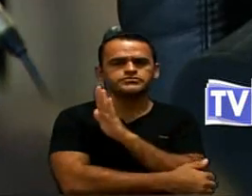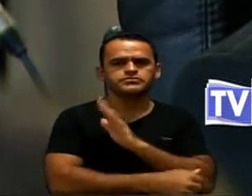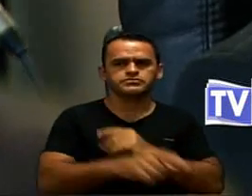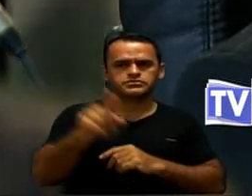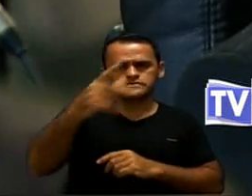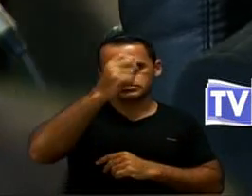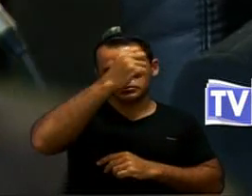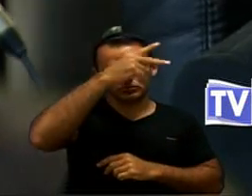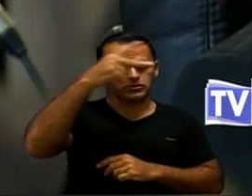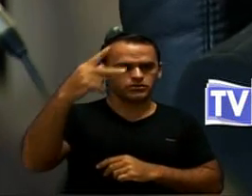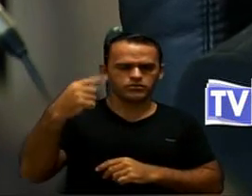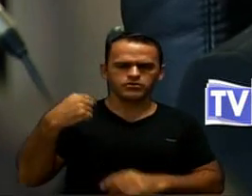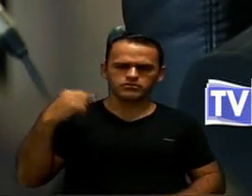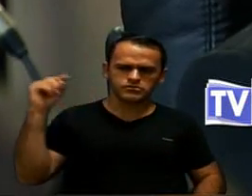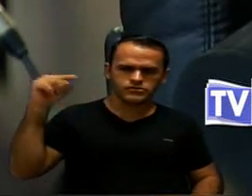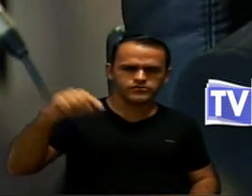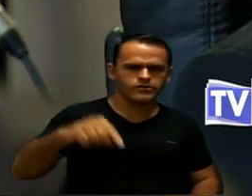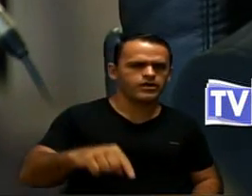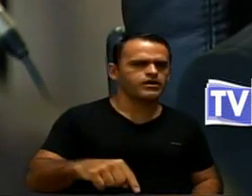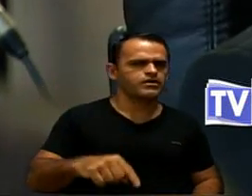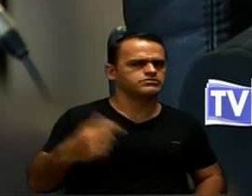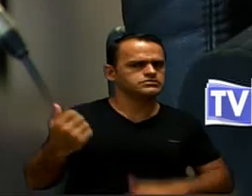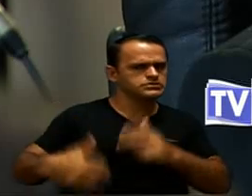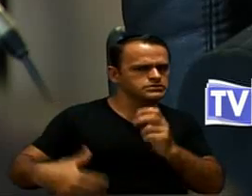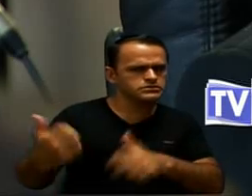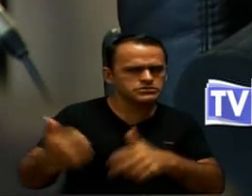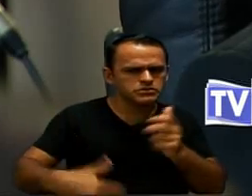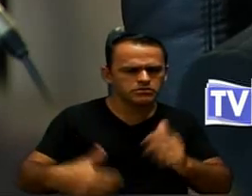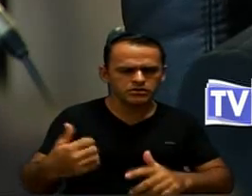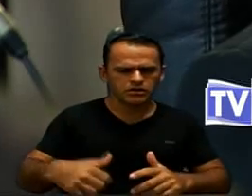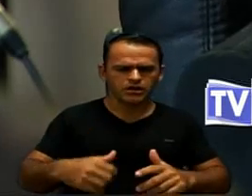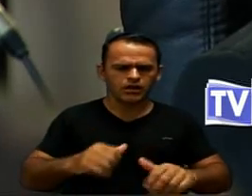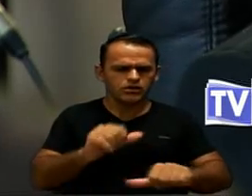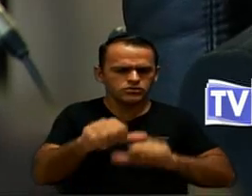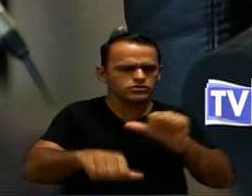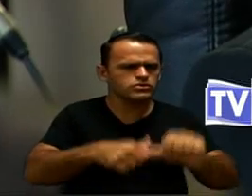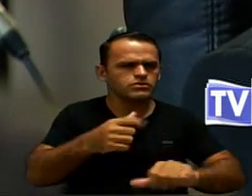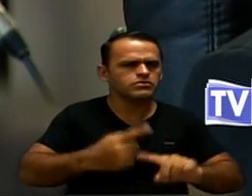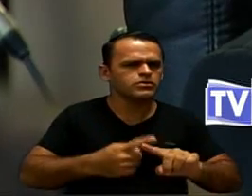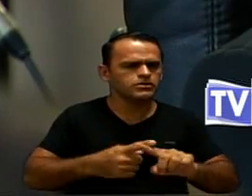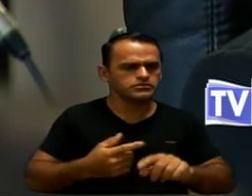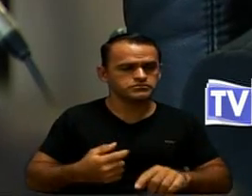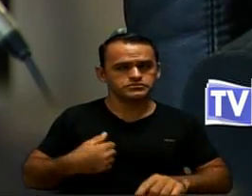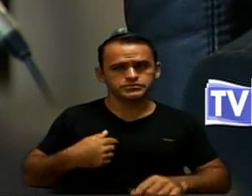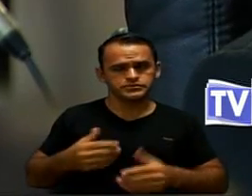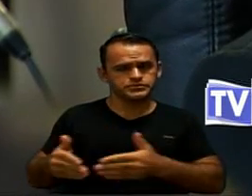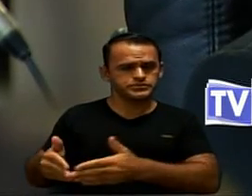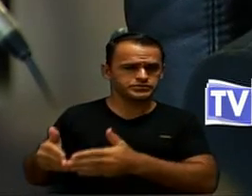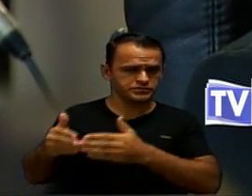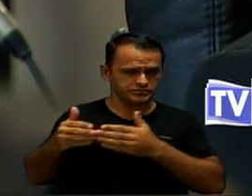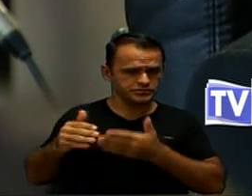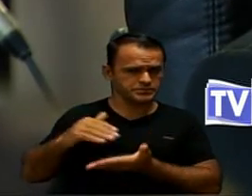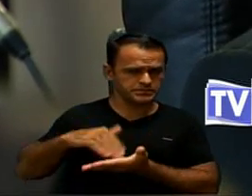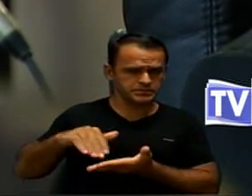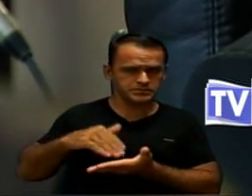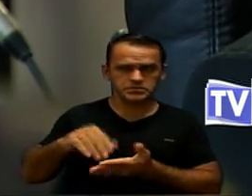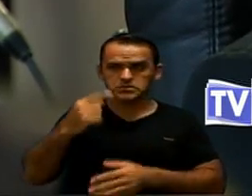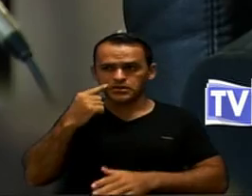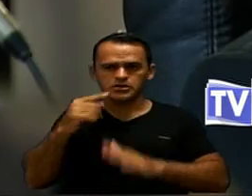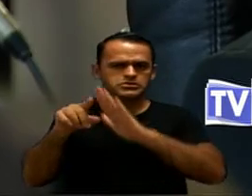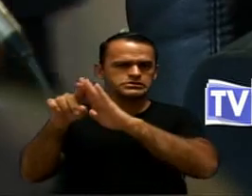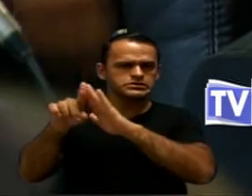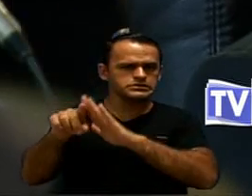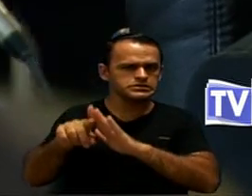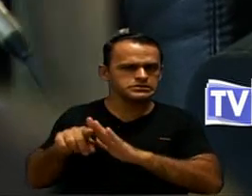Executivo deveria ter vindo e explicado essa mudança. Eu pedi para a minha assessoria fazer um levantamento rápido e